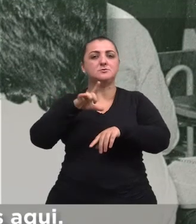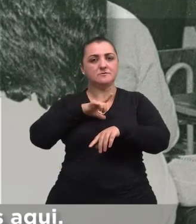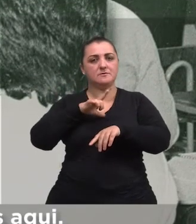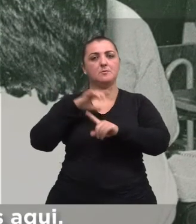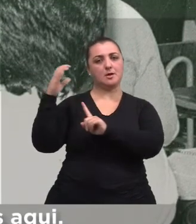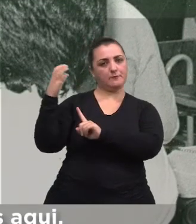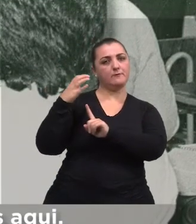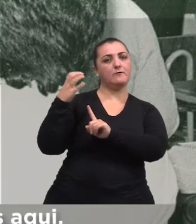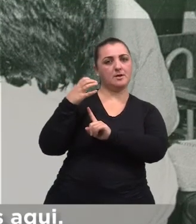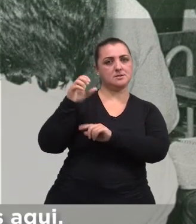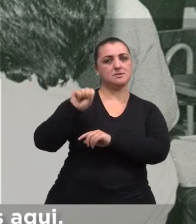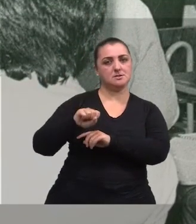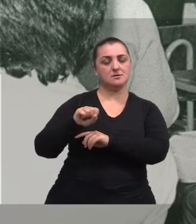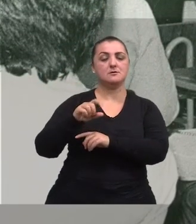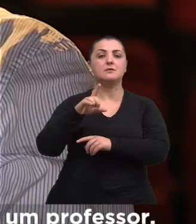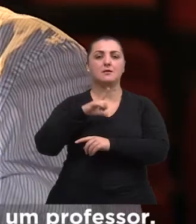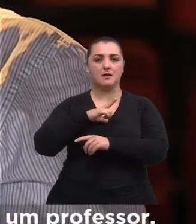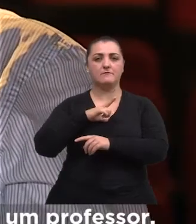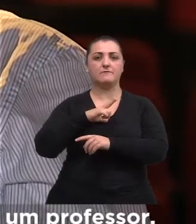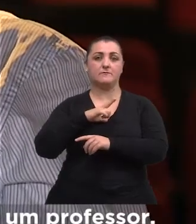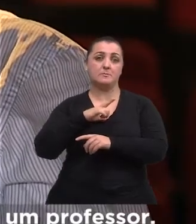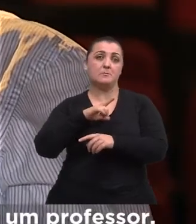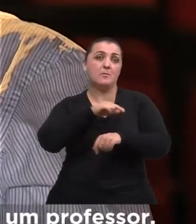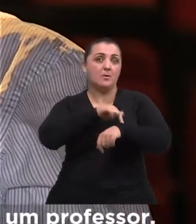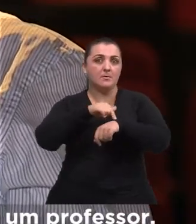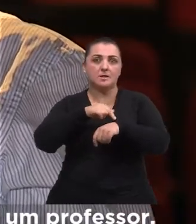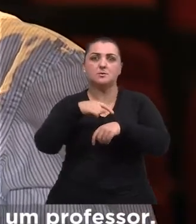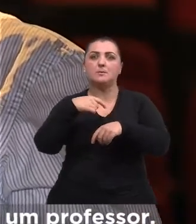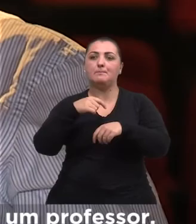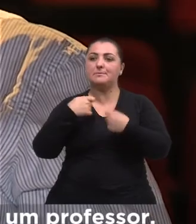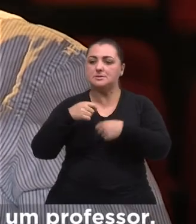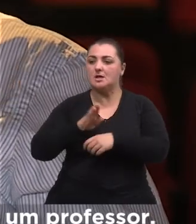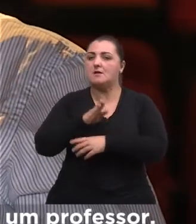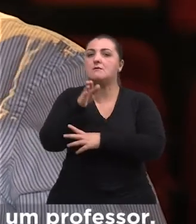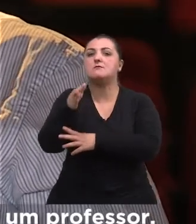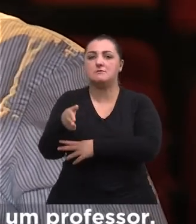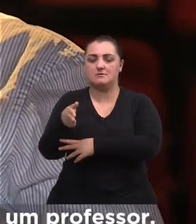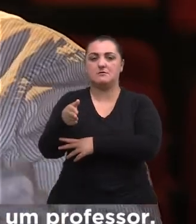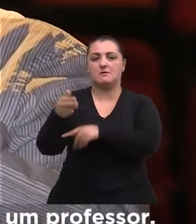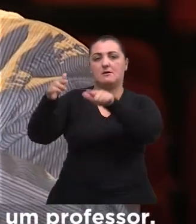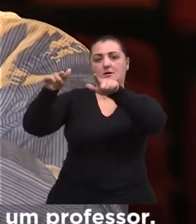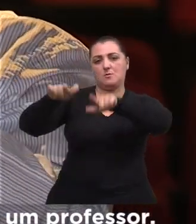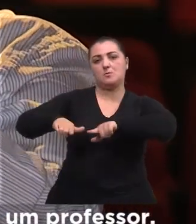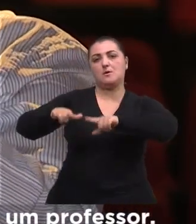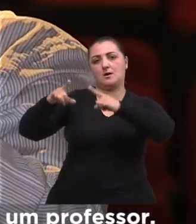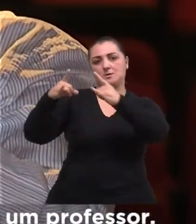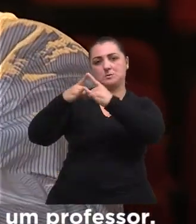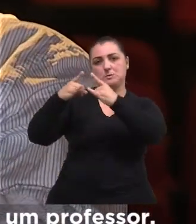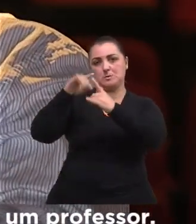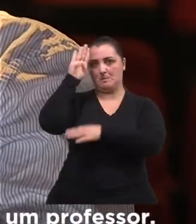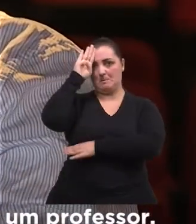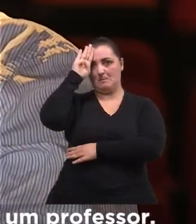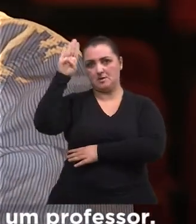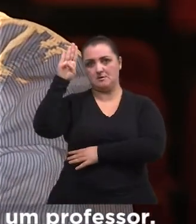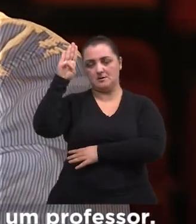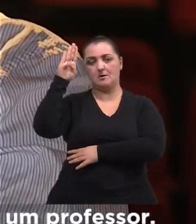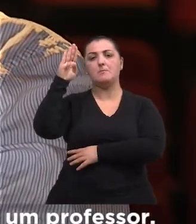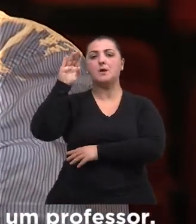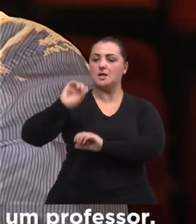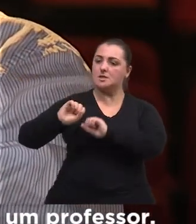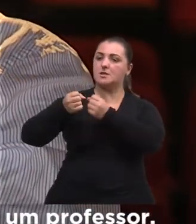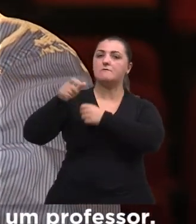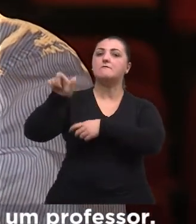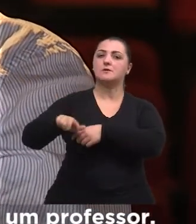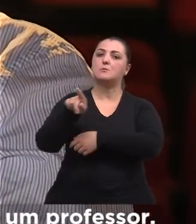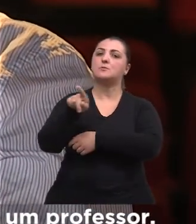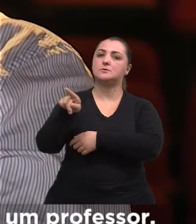nós tivemos influências aqui. Eu tive diversos momentos de que ir a um órgão militar